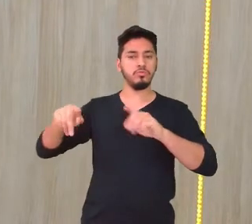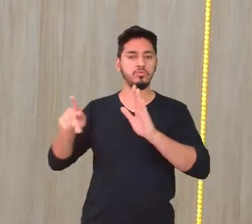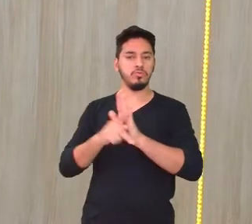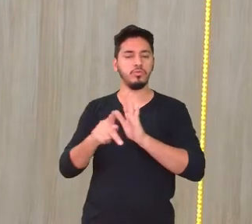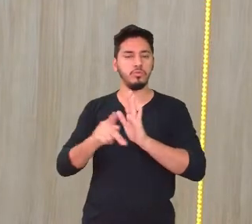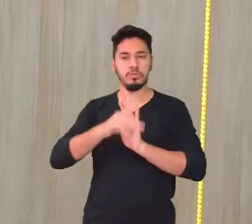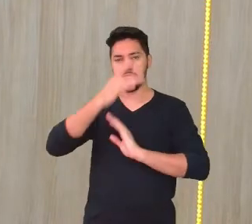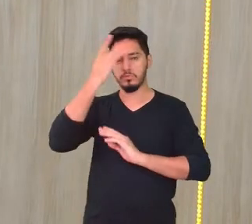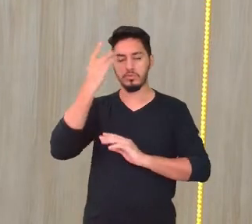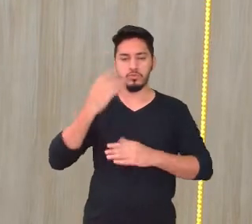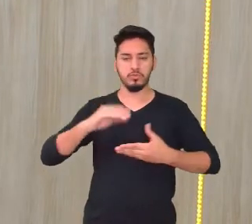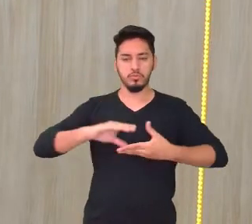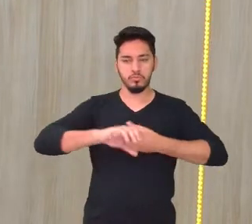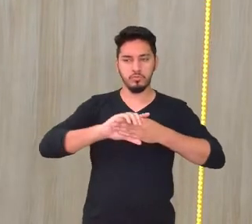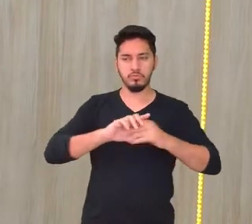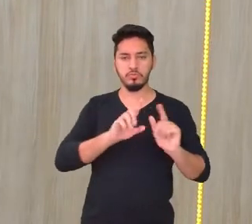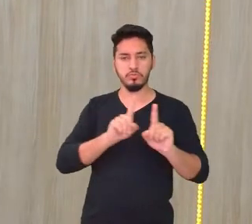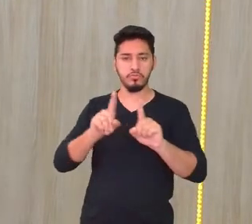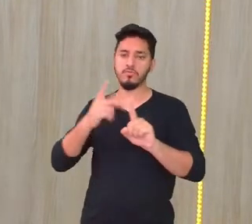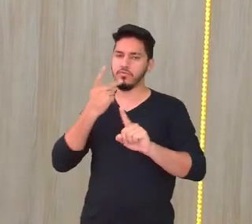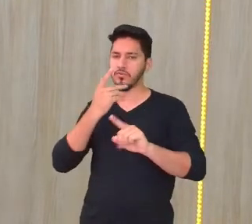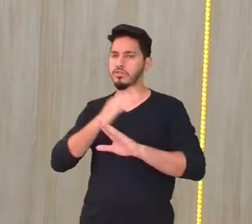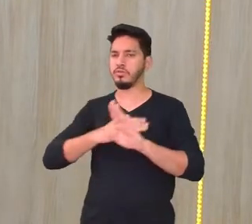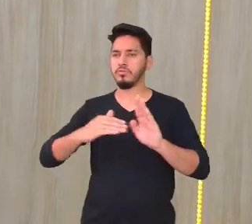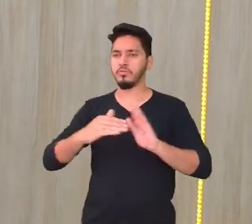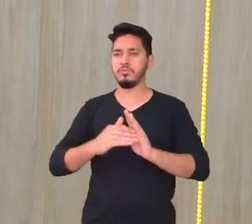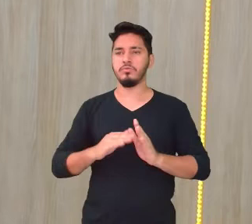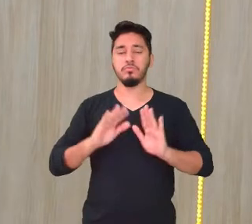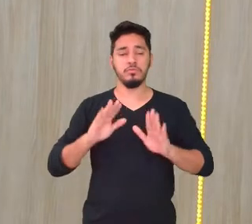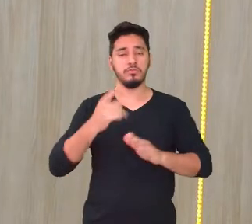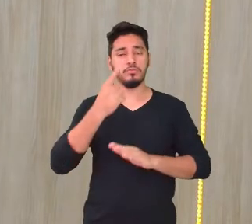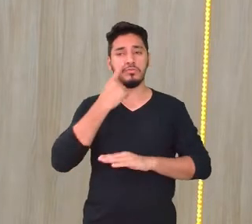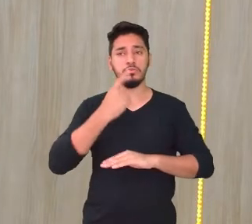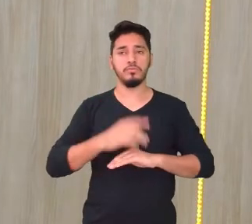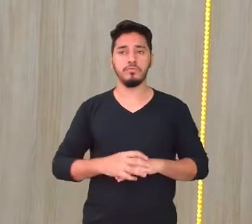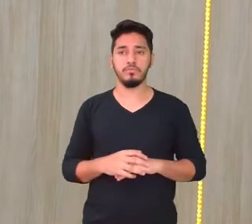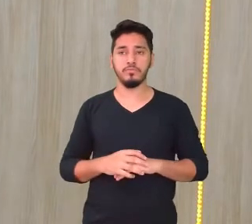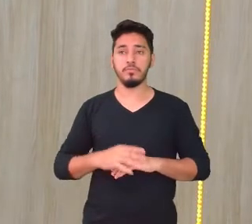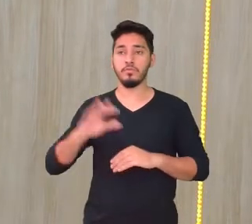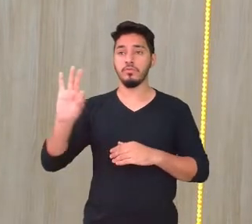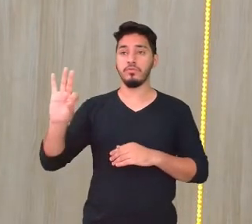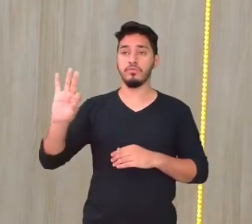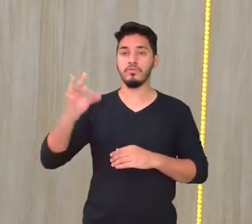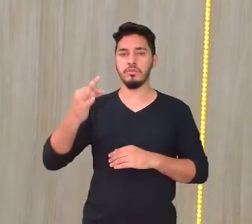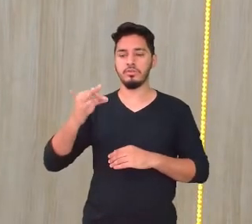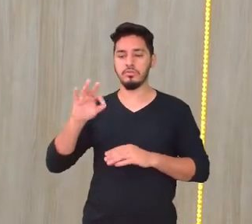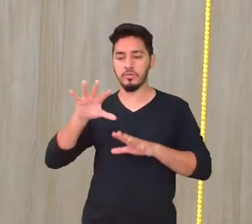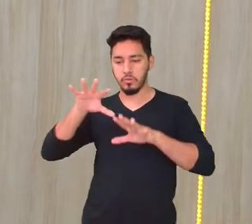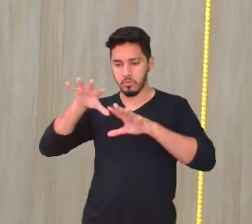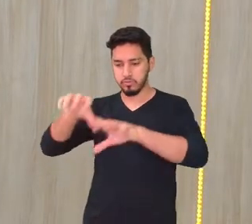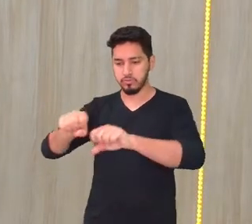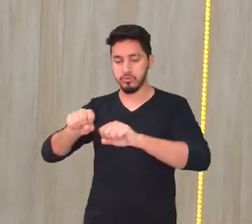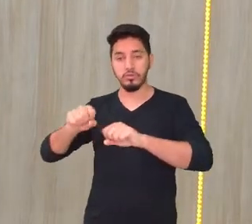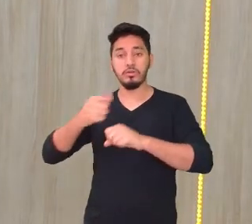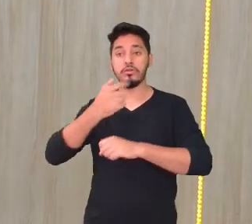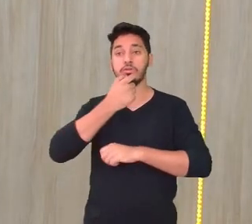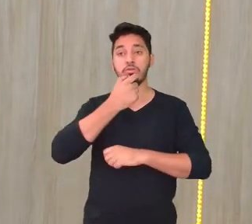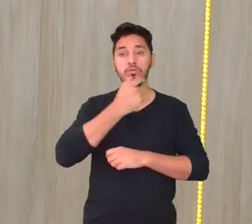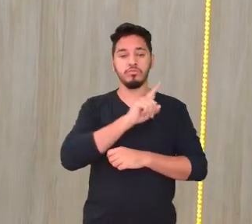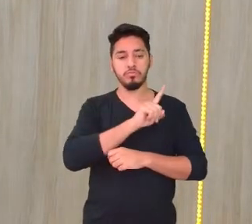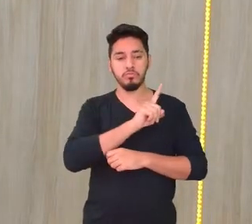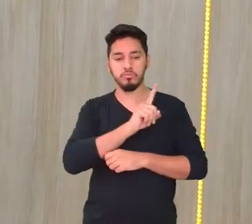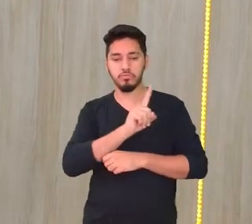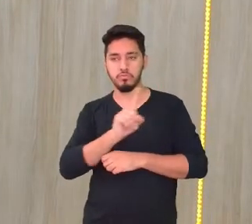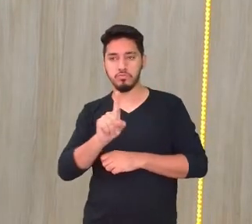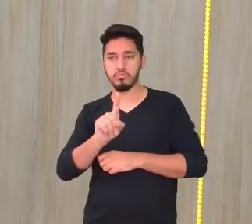aliados, né, e vamos falar de tudo isso. Mas vejam, com a França dominada, como eu disse, a Inglaterra, né, ela